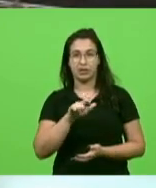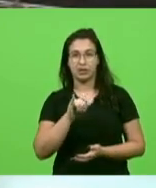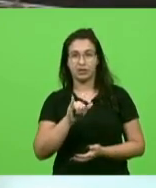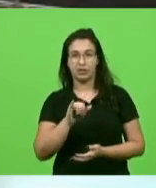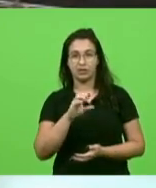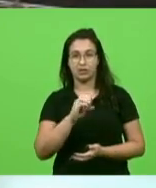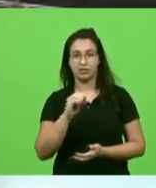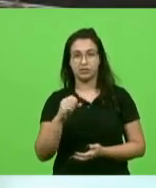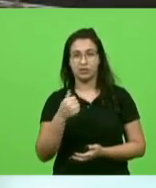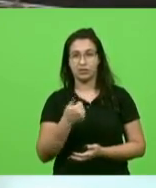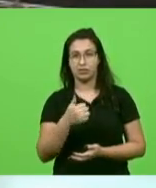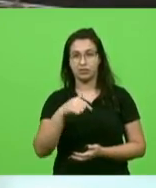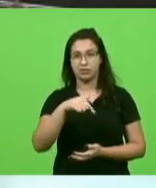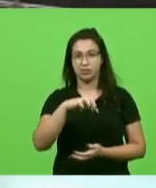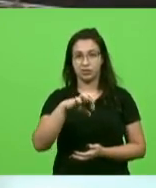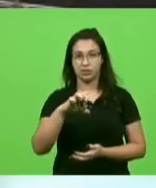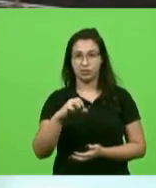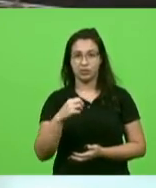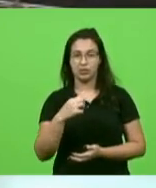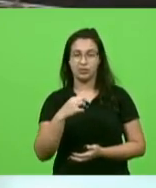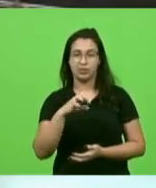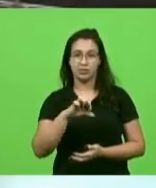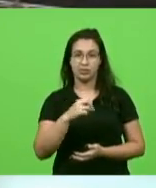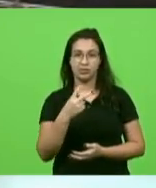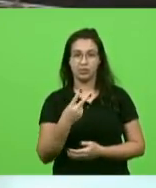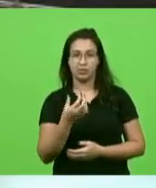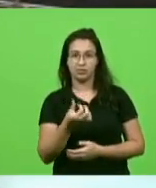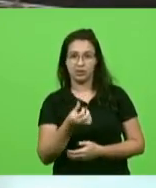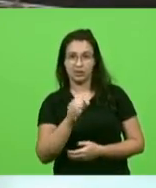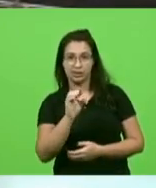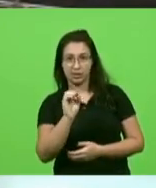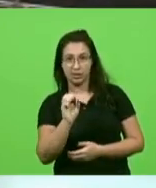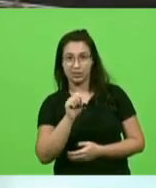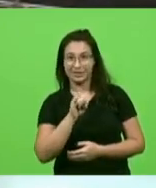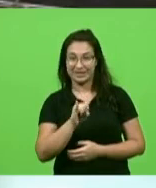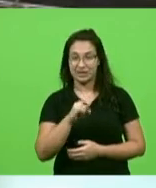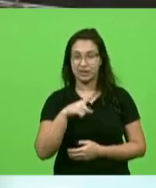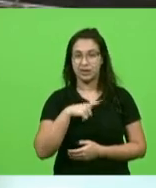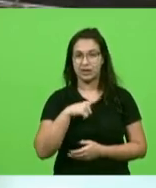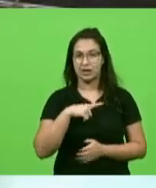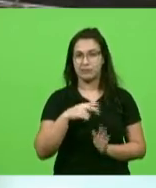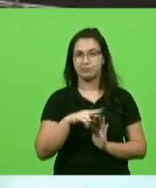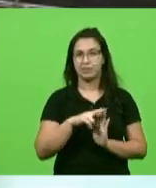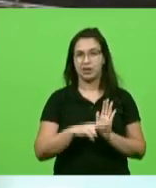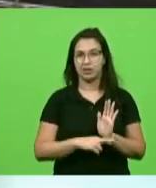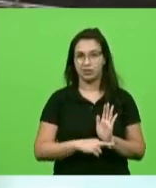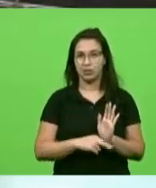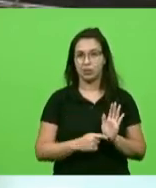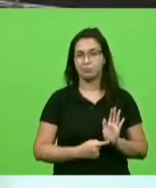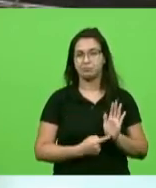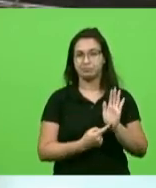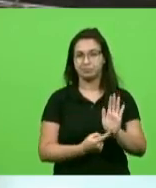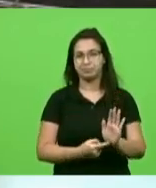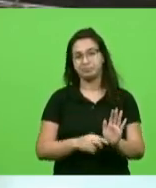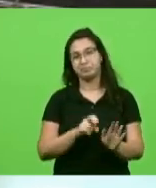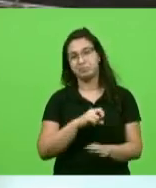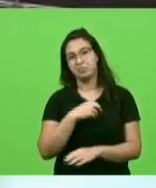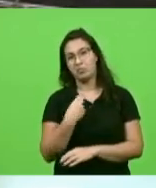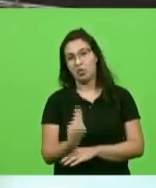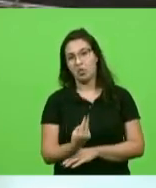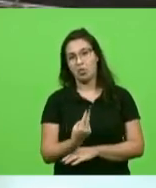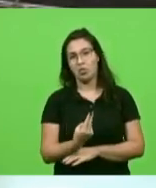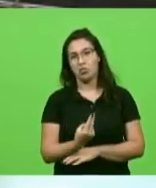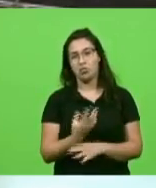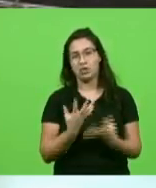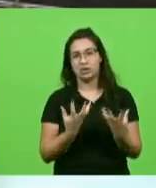pa 00179 9260 se a qualquer relatório de extinção ou deliberação